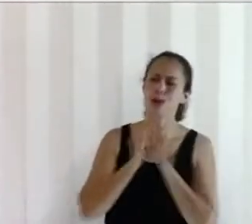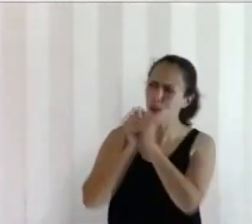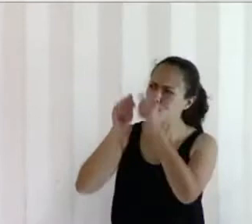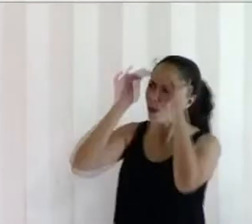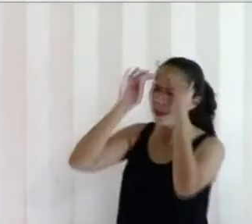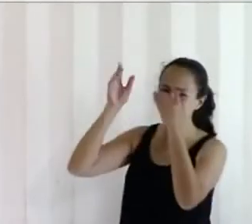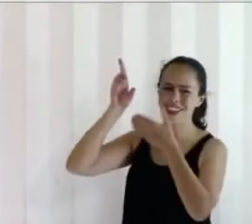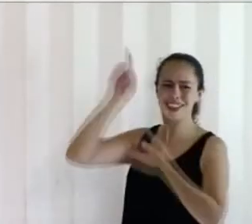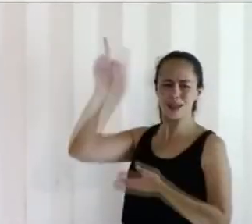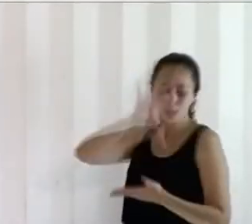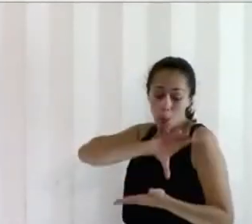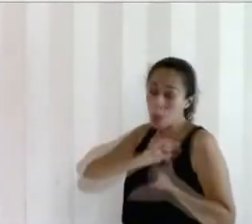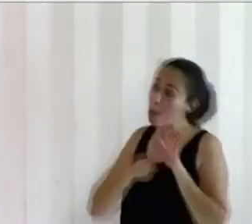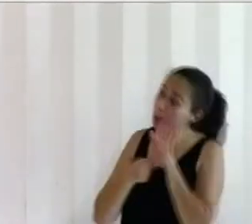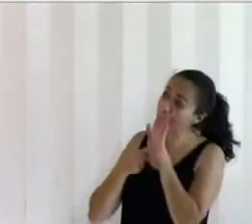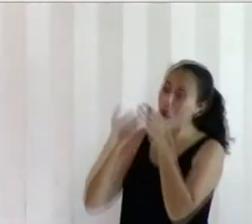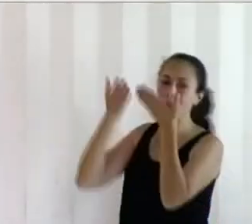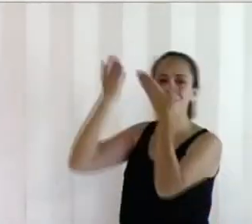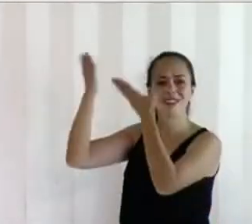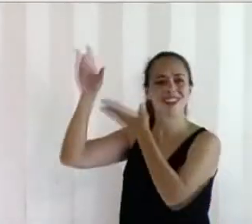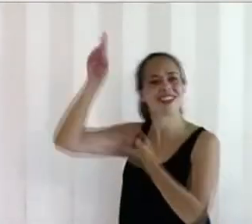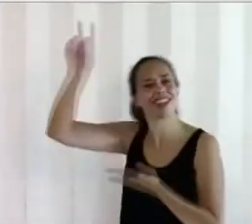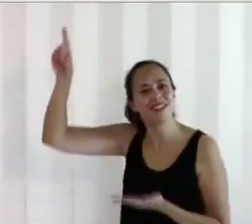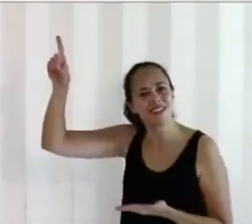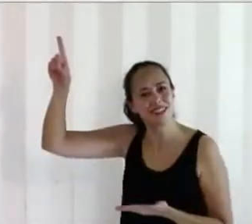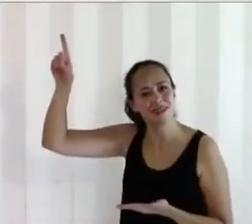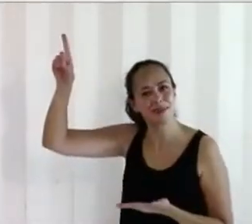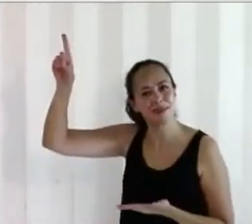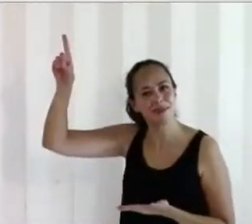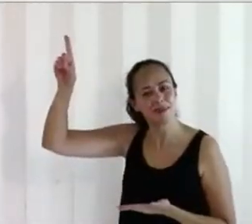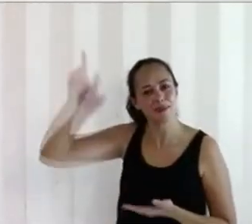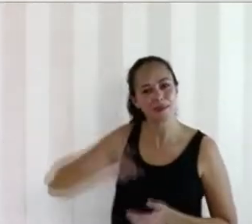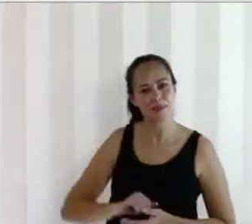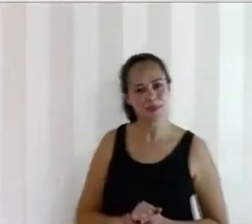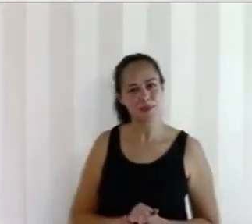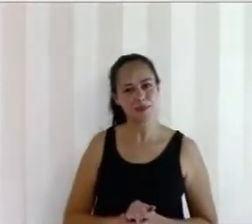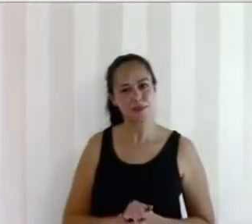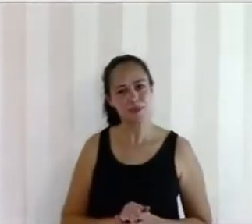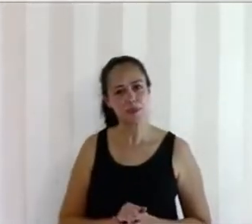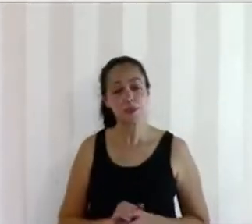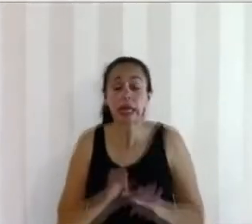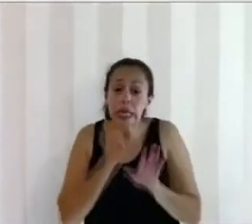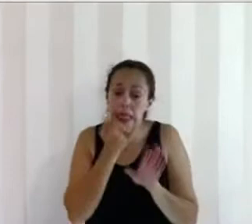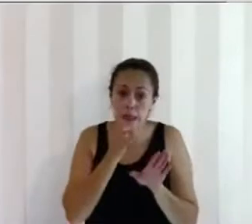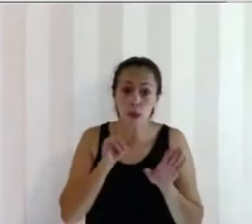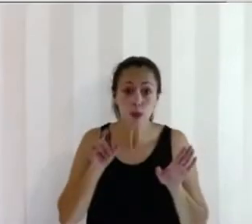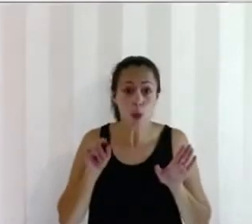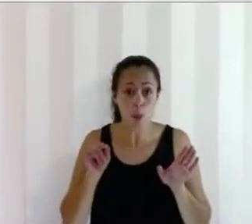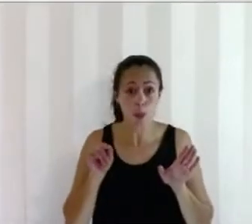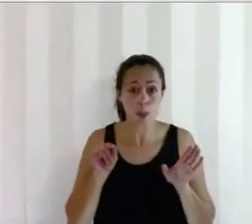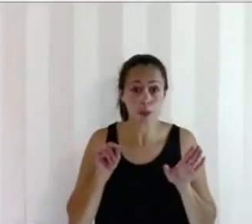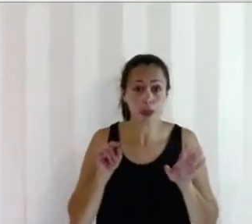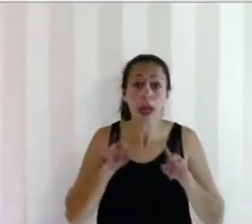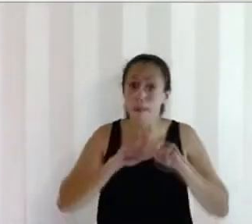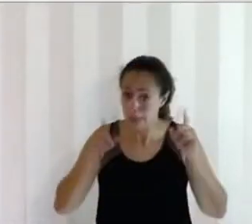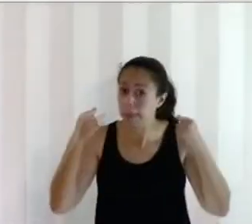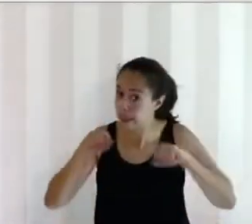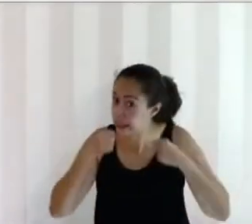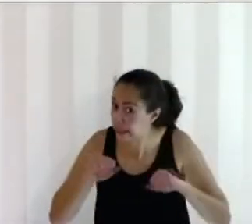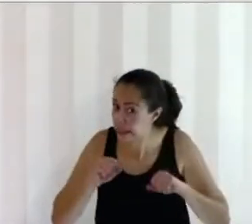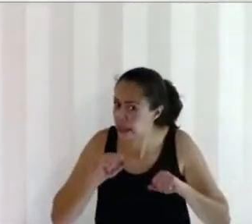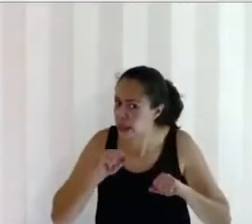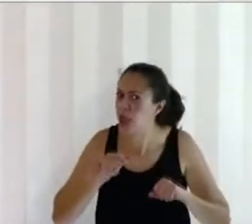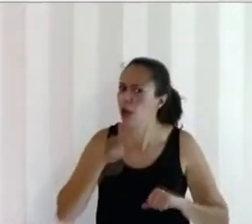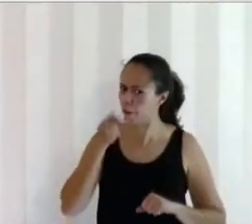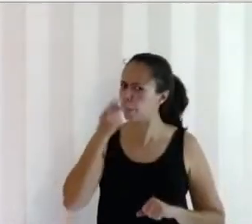dizer, perdoe a forma direta com que esse pastor fala para você. Se você não honrar ao seu pai,